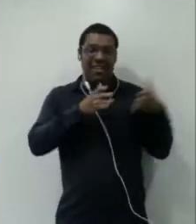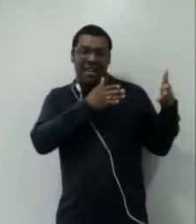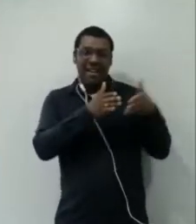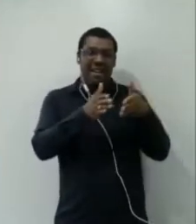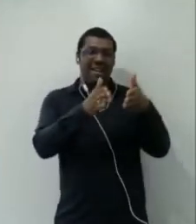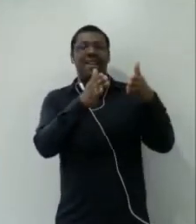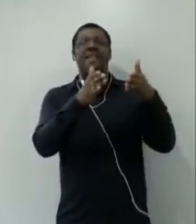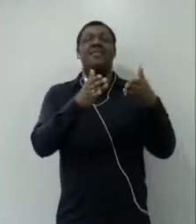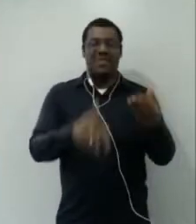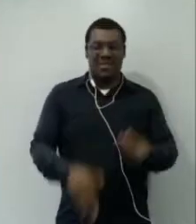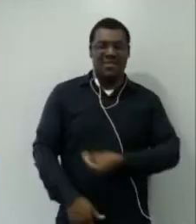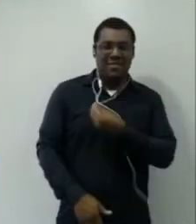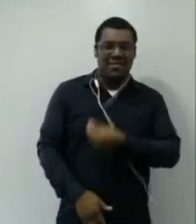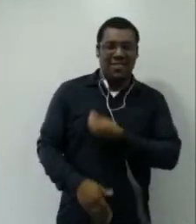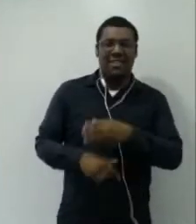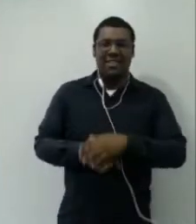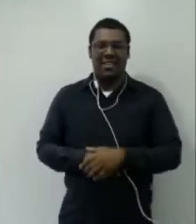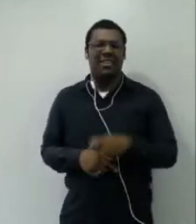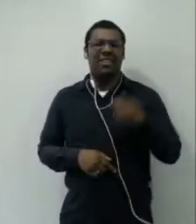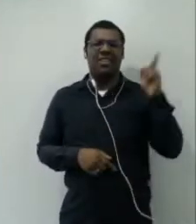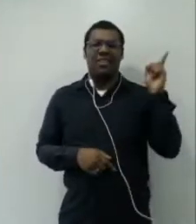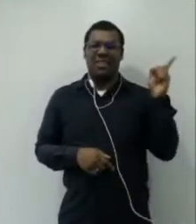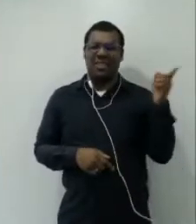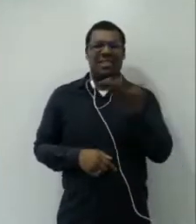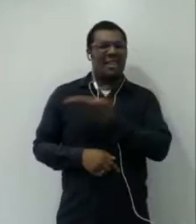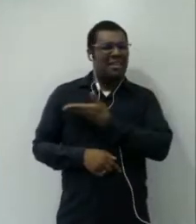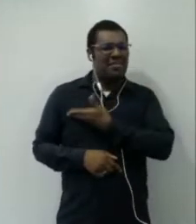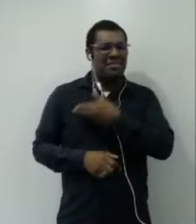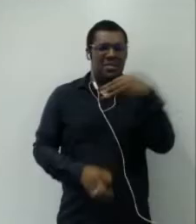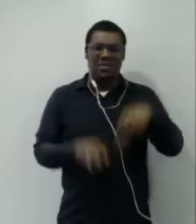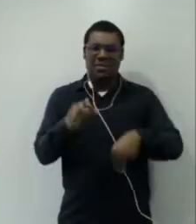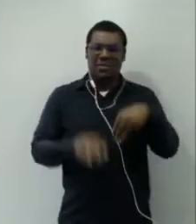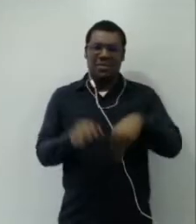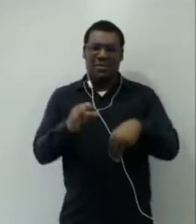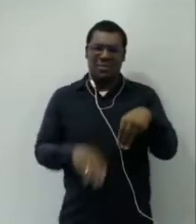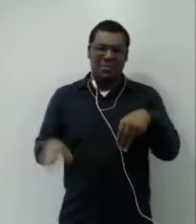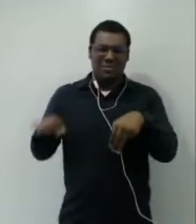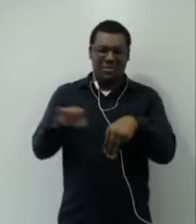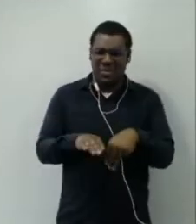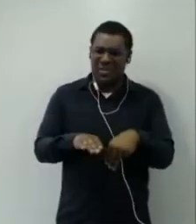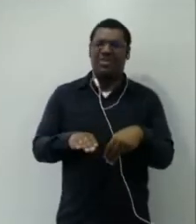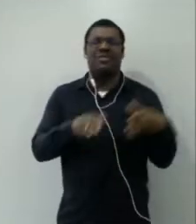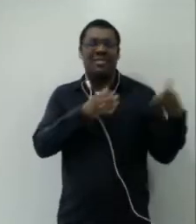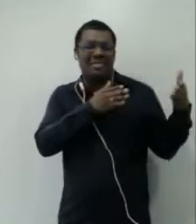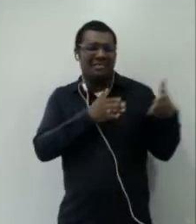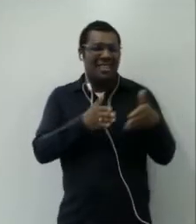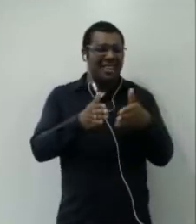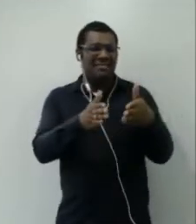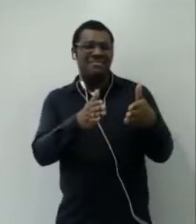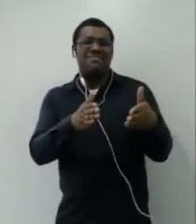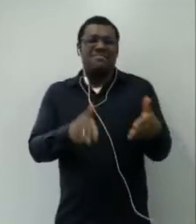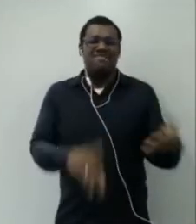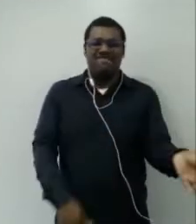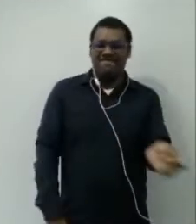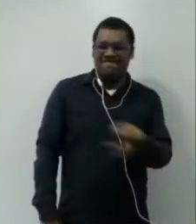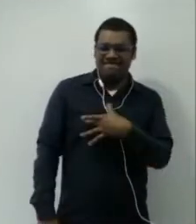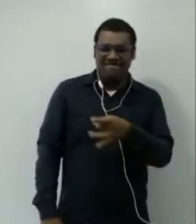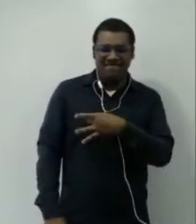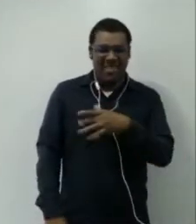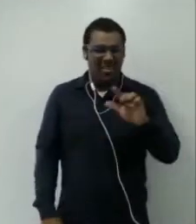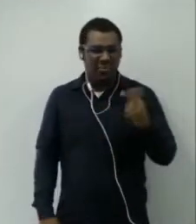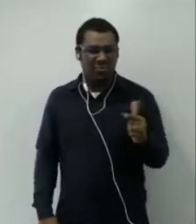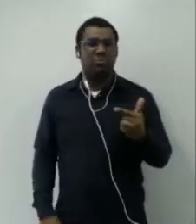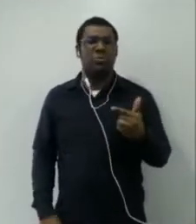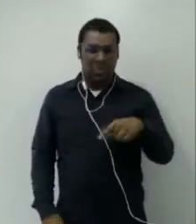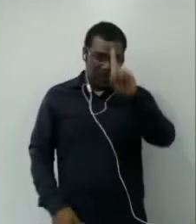Belíssima carreira, com uma toga sempre límpida, sem medo de suas decisões,